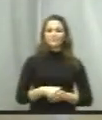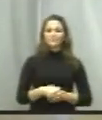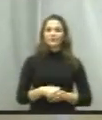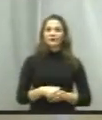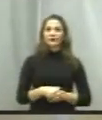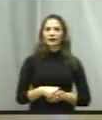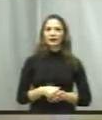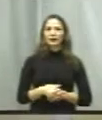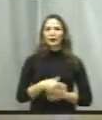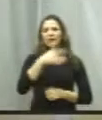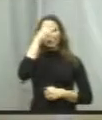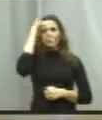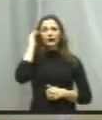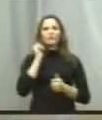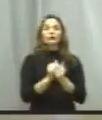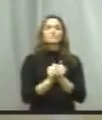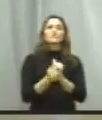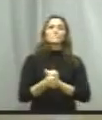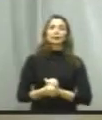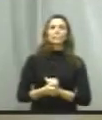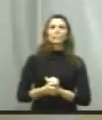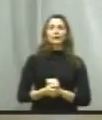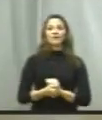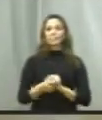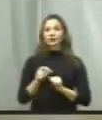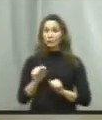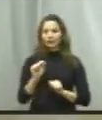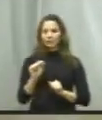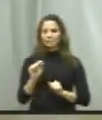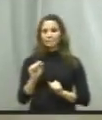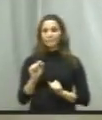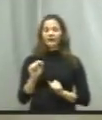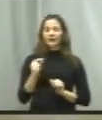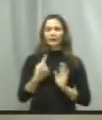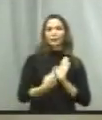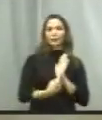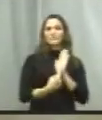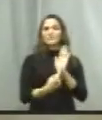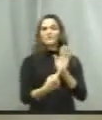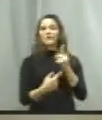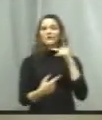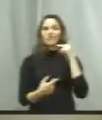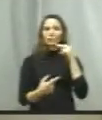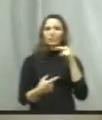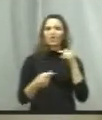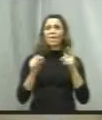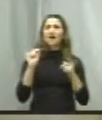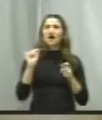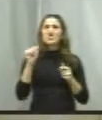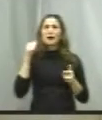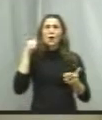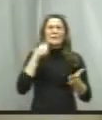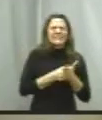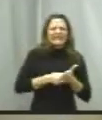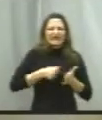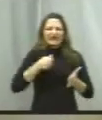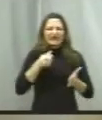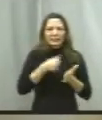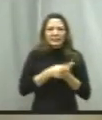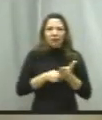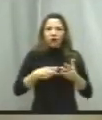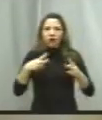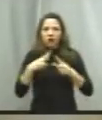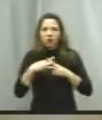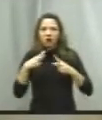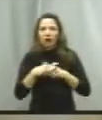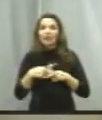do esporte. Estou esperando minha fala, o pessoal, achando que eu vou bater no prefeito. Meu desabafo já